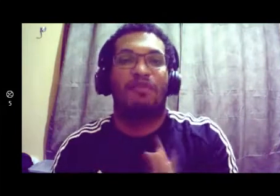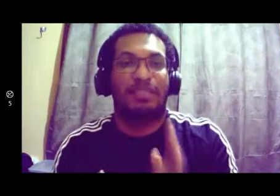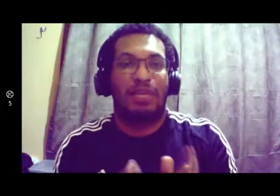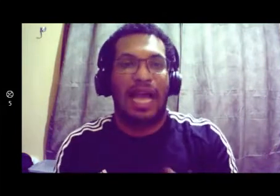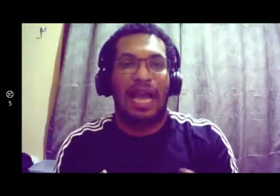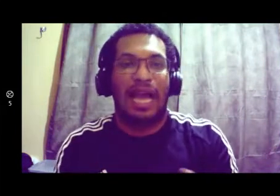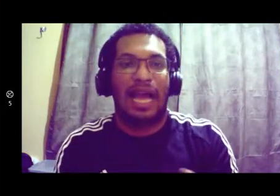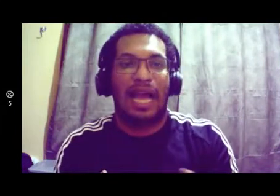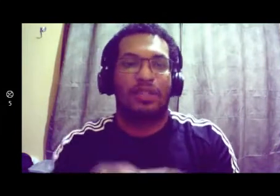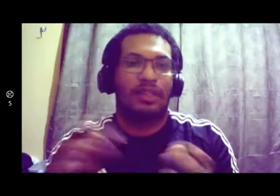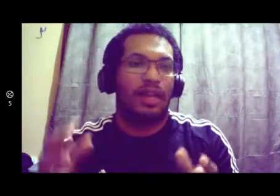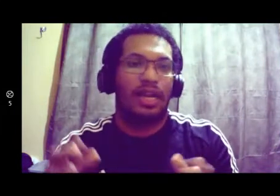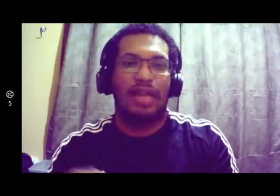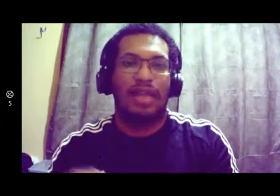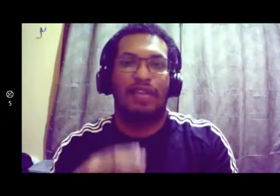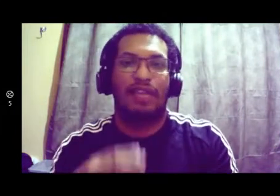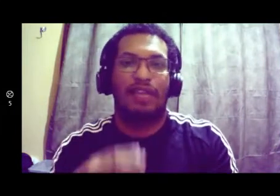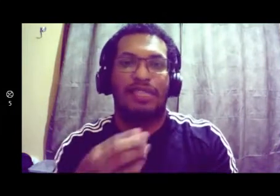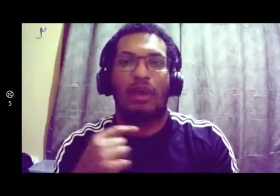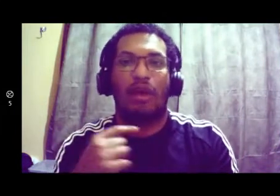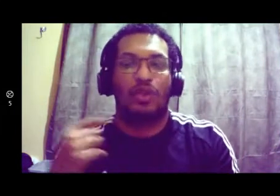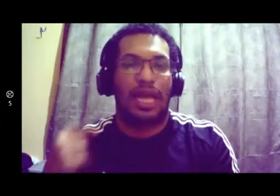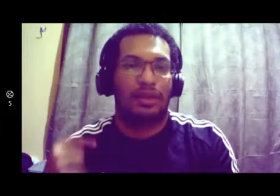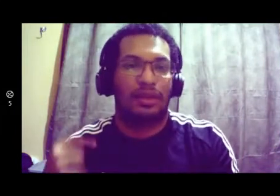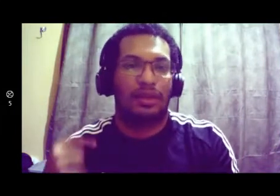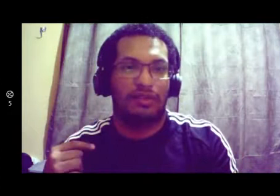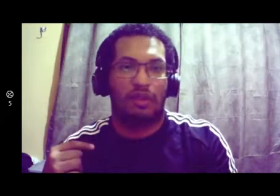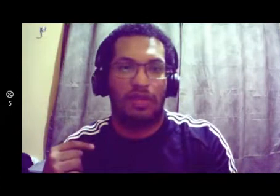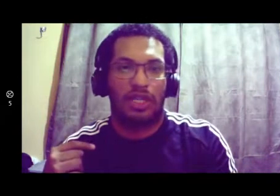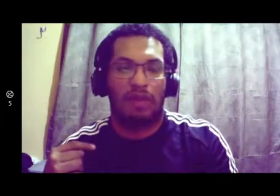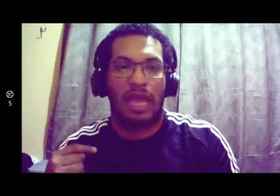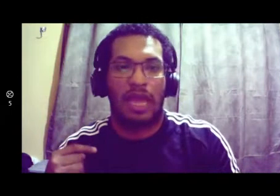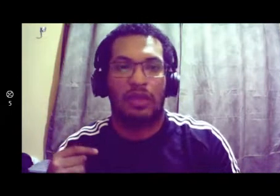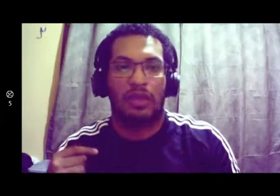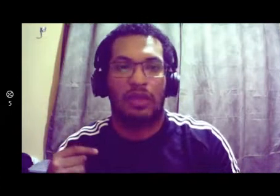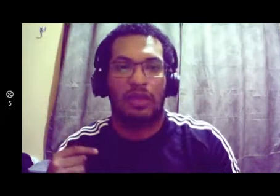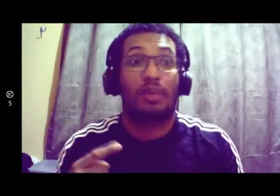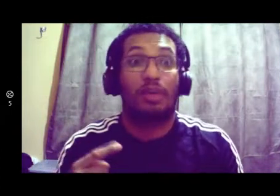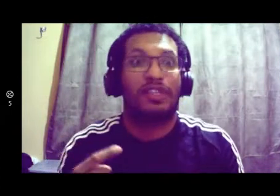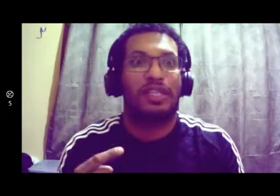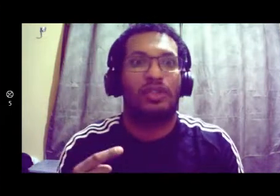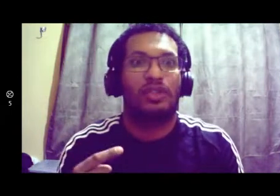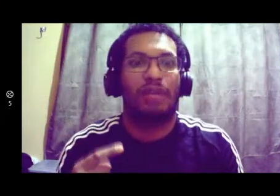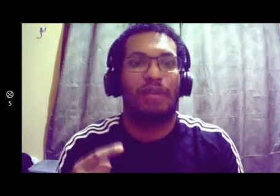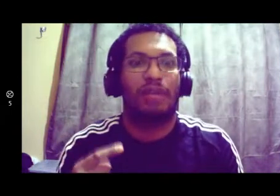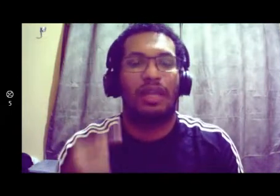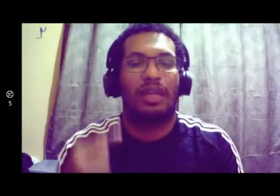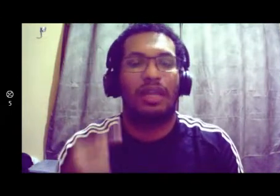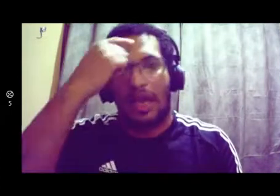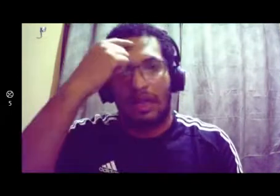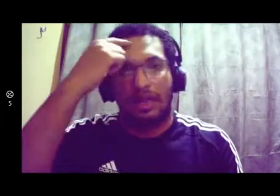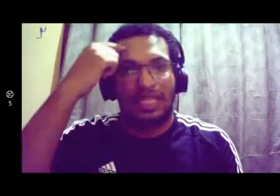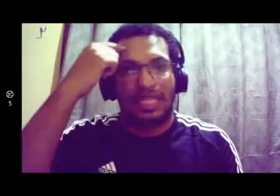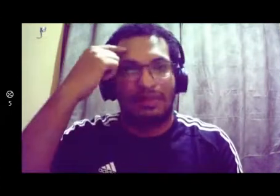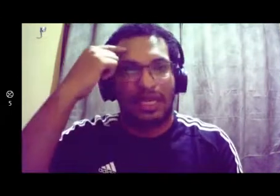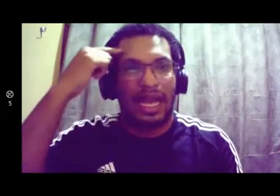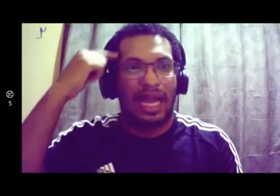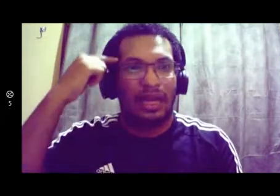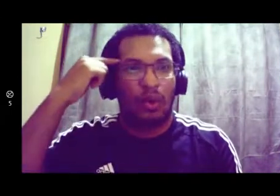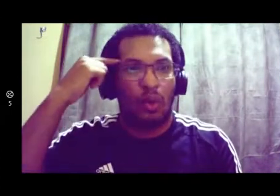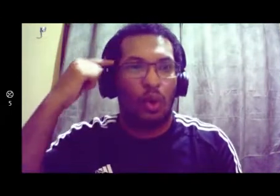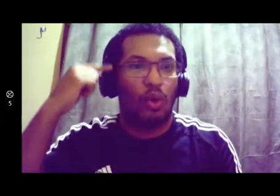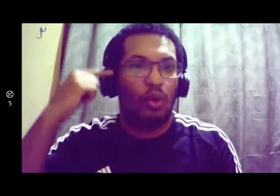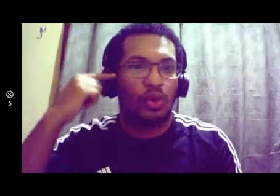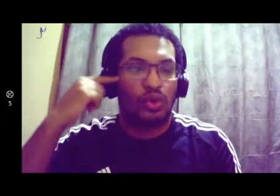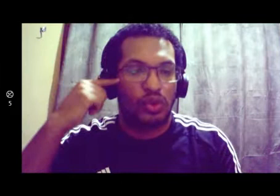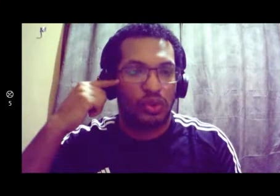vai explicar, a pessoa está internada, ele vai explicar os horários que vai tomar o medicamento, você pode fazer isso também. A explicar